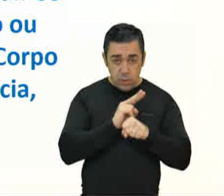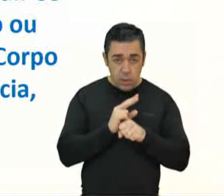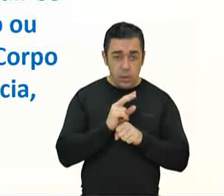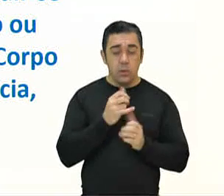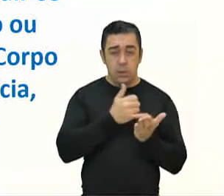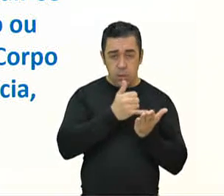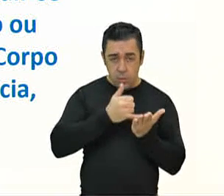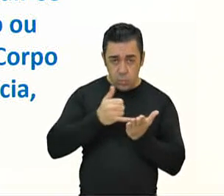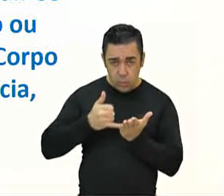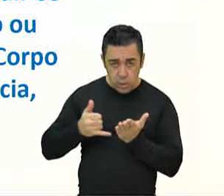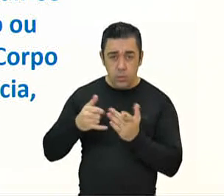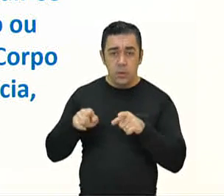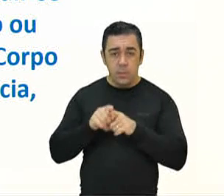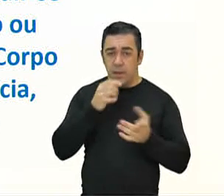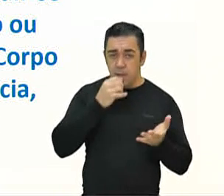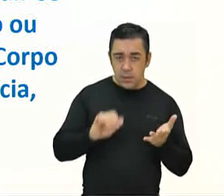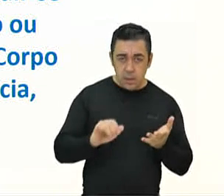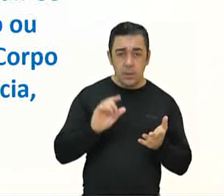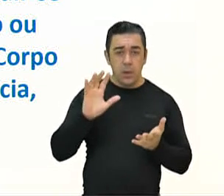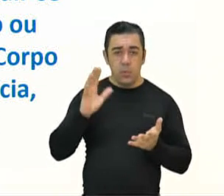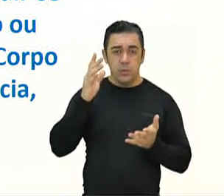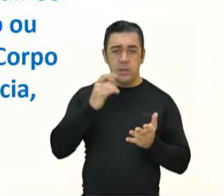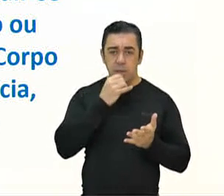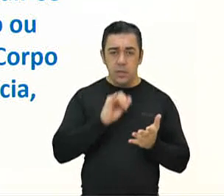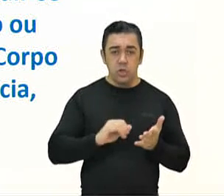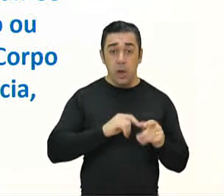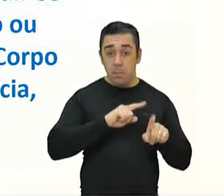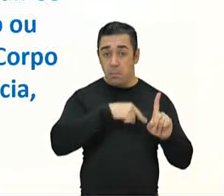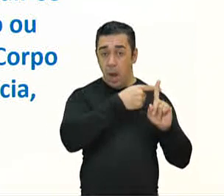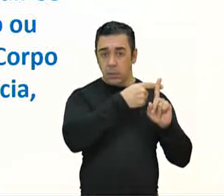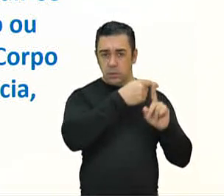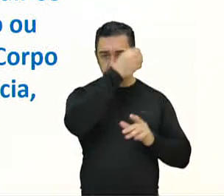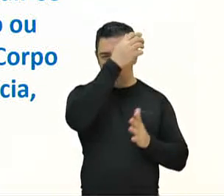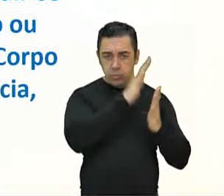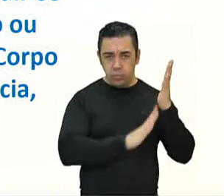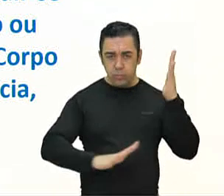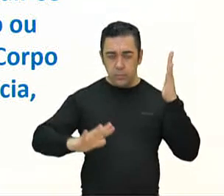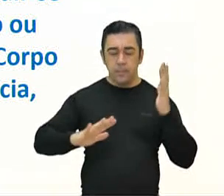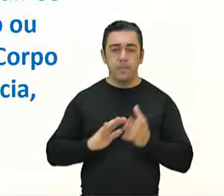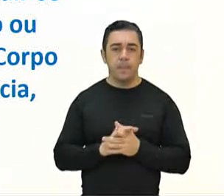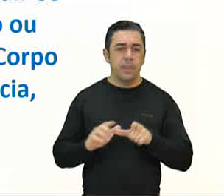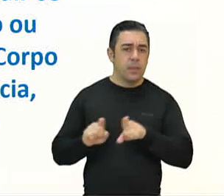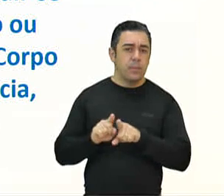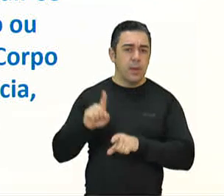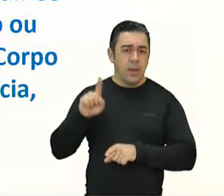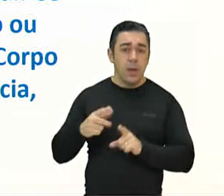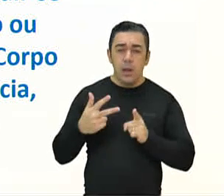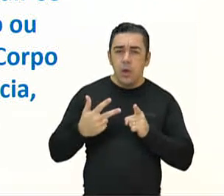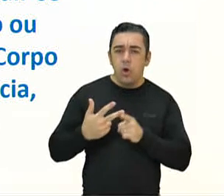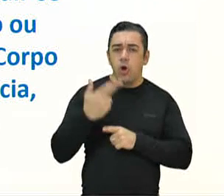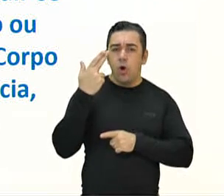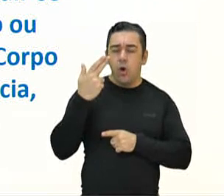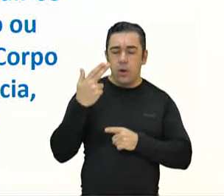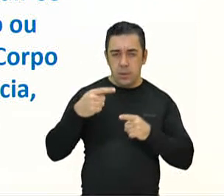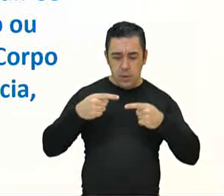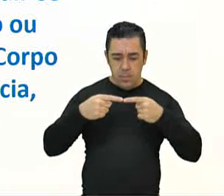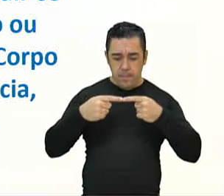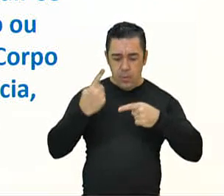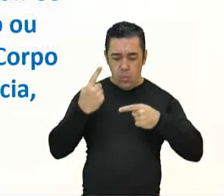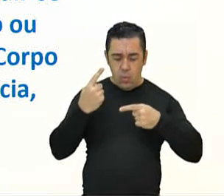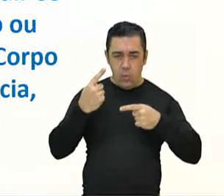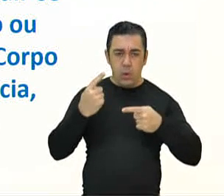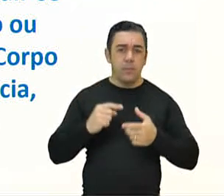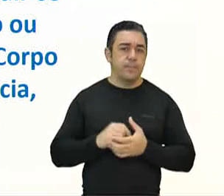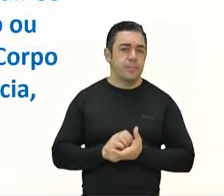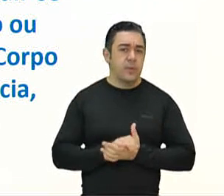e aparelhos de sobrecargas, né, e circuitos elétricos. Ou seja, corta a passagem da corrente a